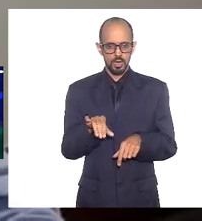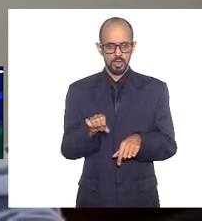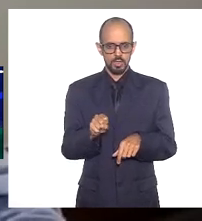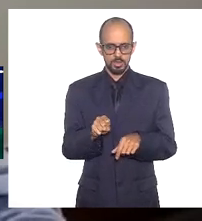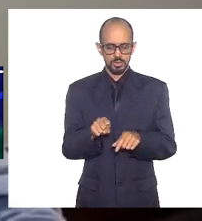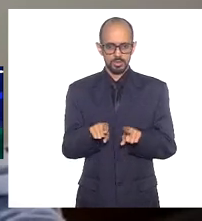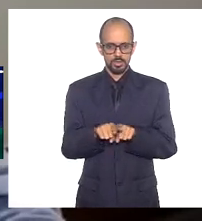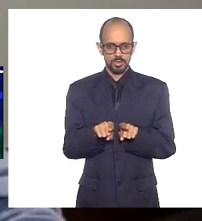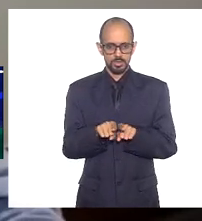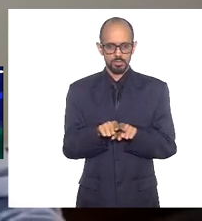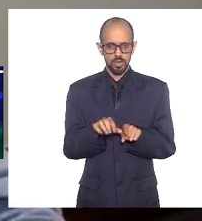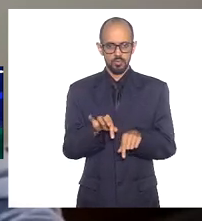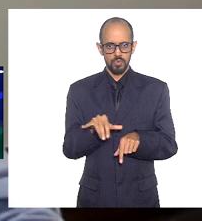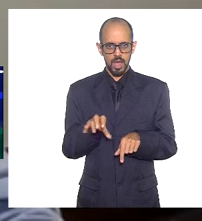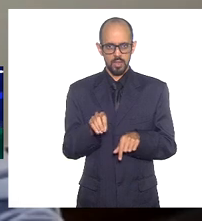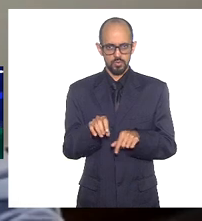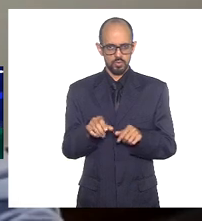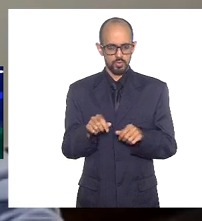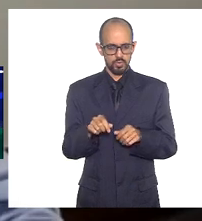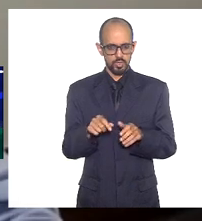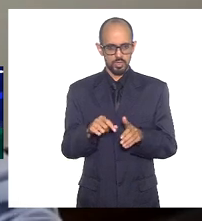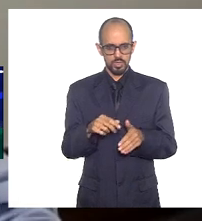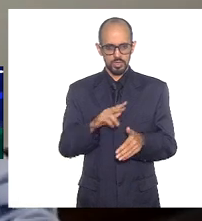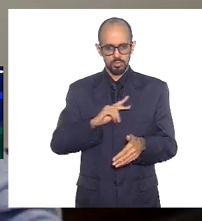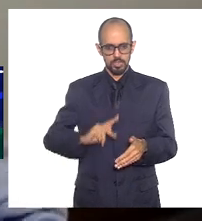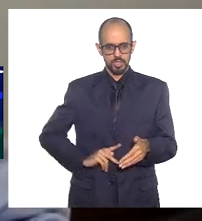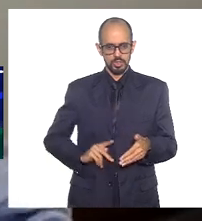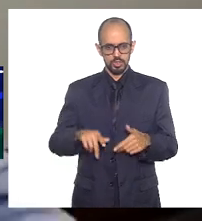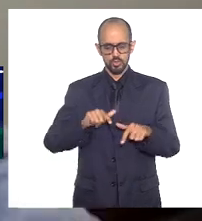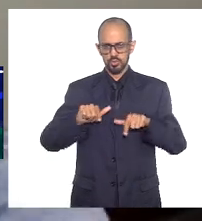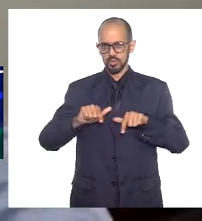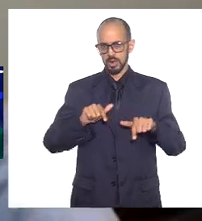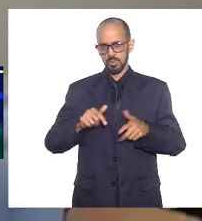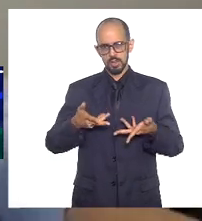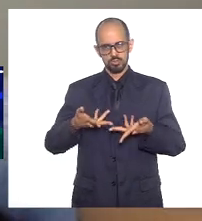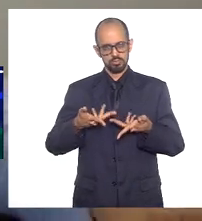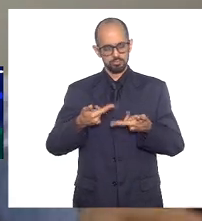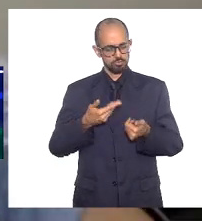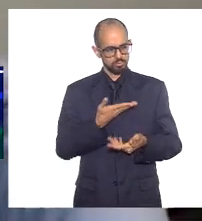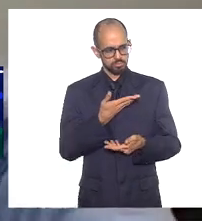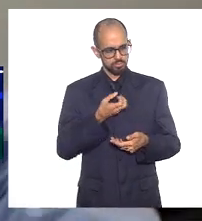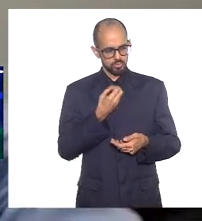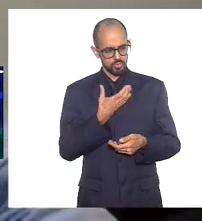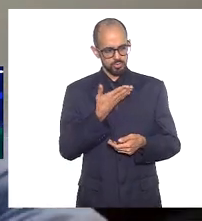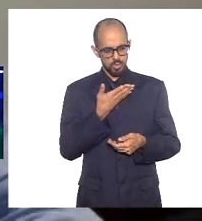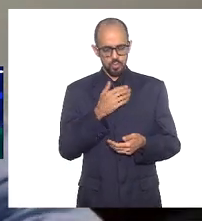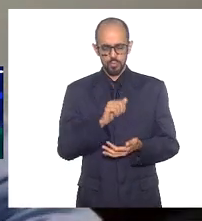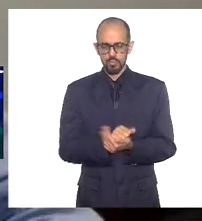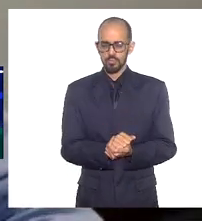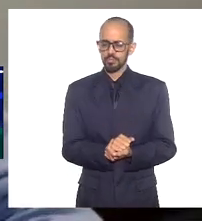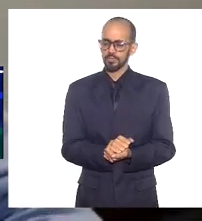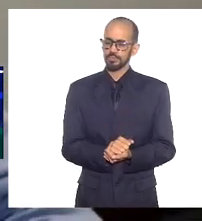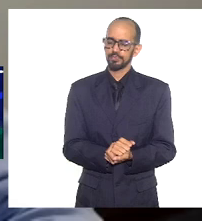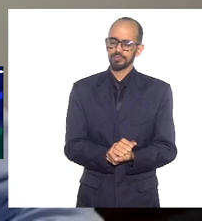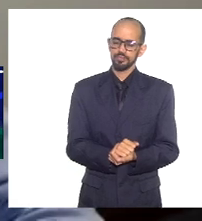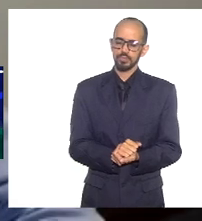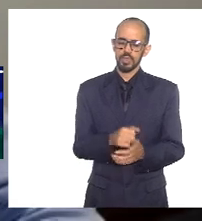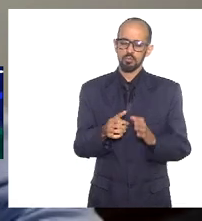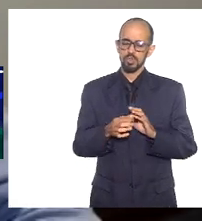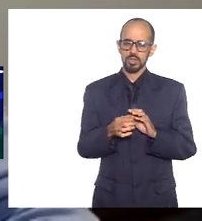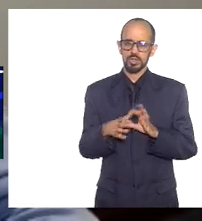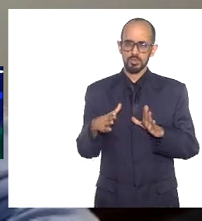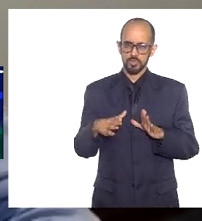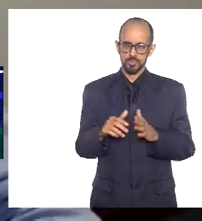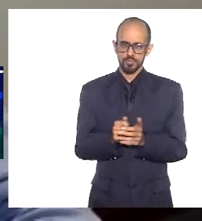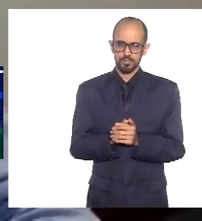deputado Flávio Serafini que presidiu os trabalhos de forma assim muito muito competente muito democrática eu quero dizer o